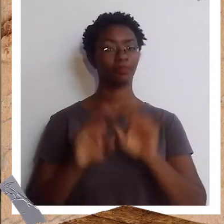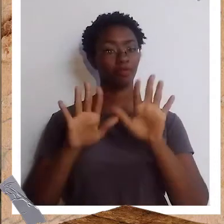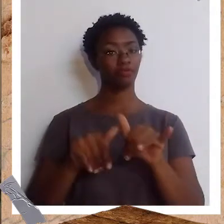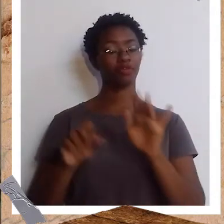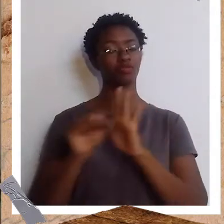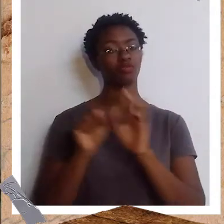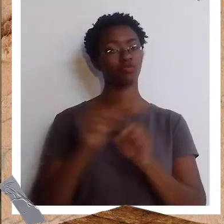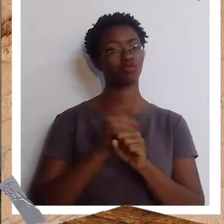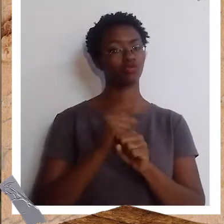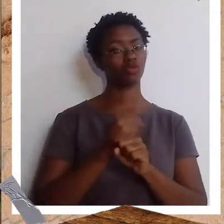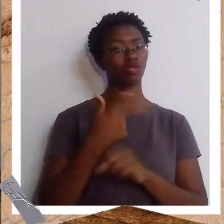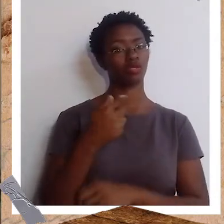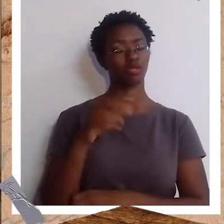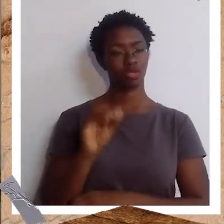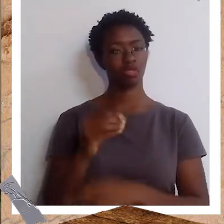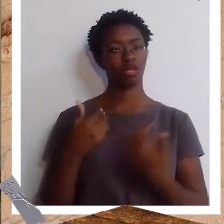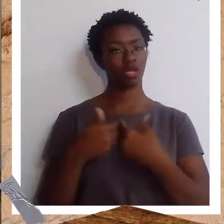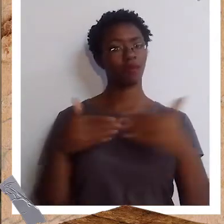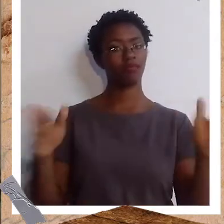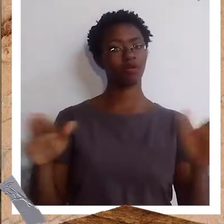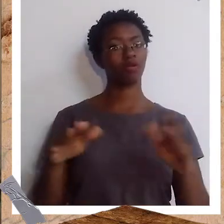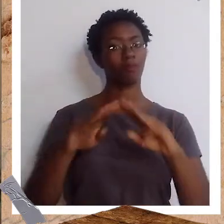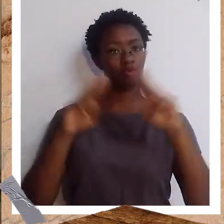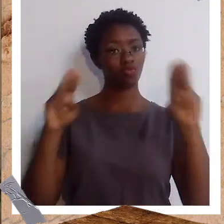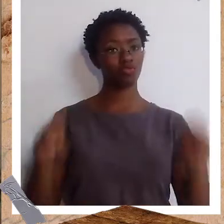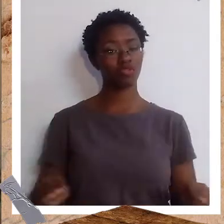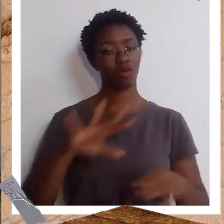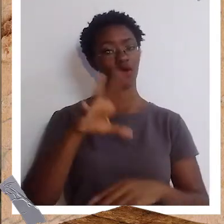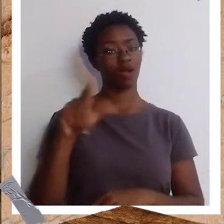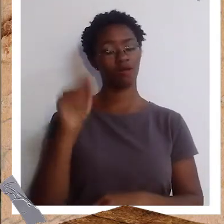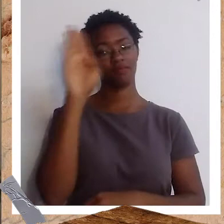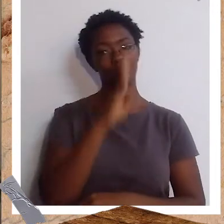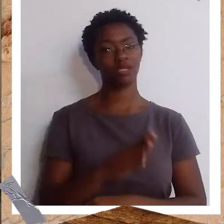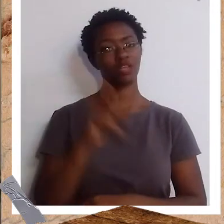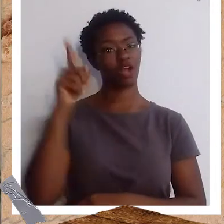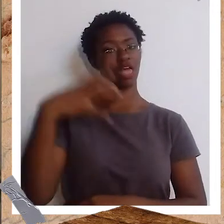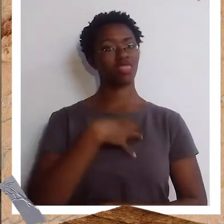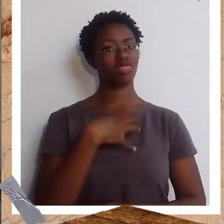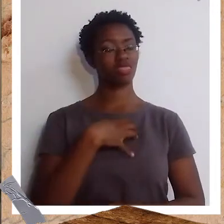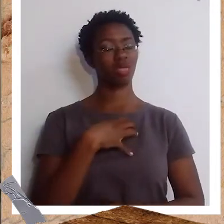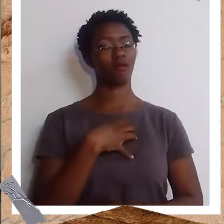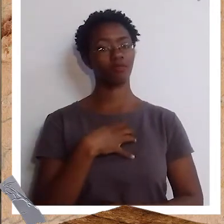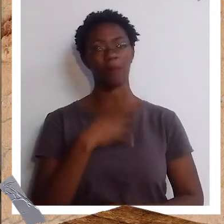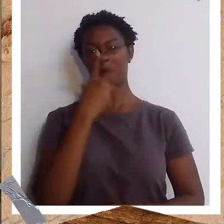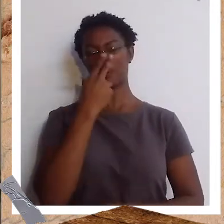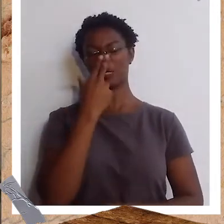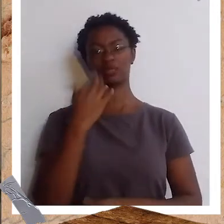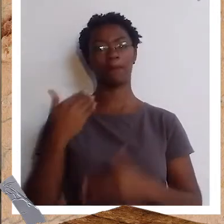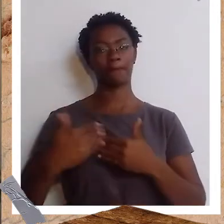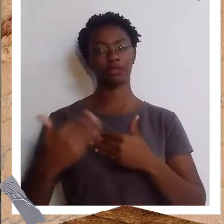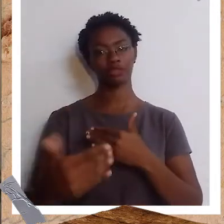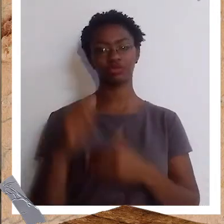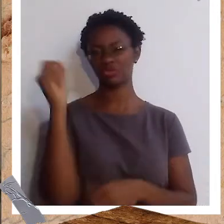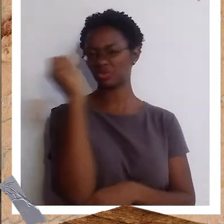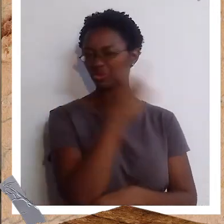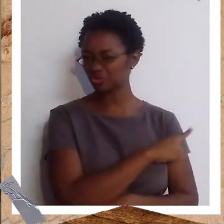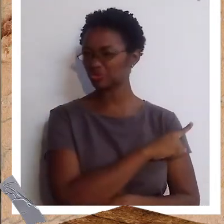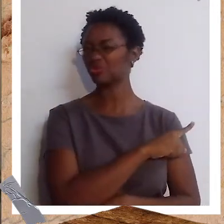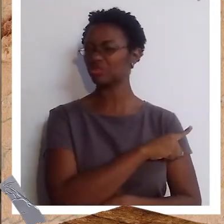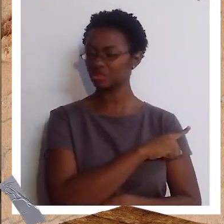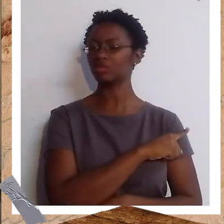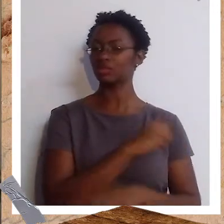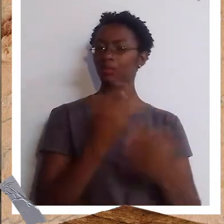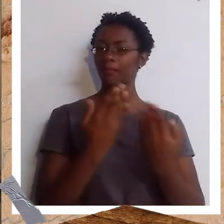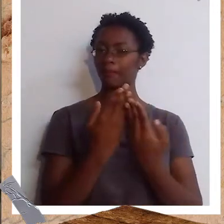de 70, com a abertura do Museu Afro-Brasileiro em Salvador, também todo o processo de dificuldade para a abertura desse museu, né, que